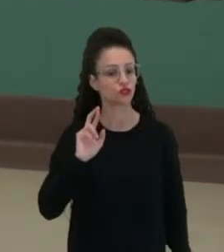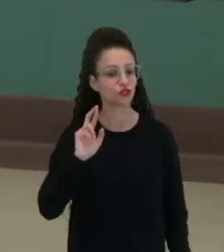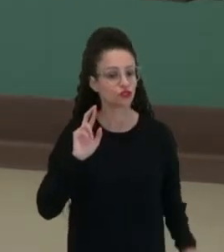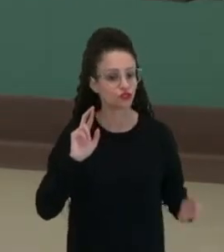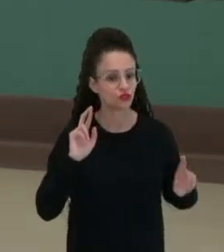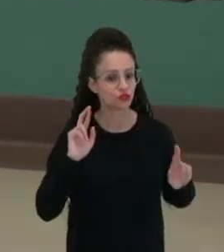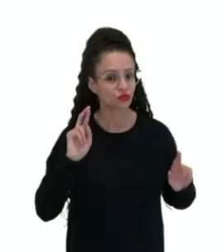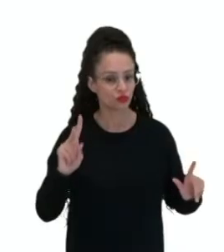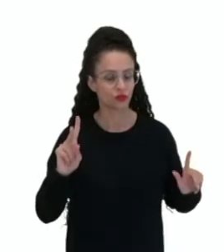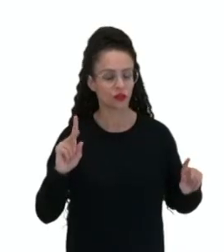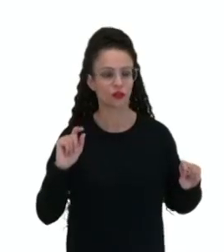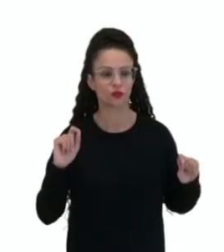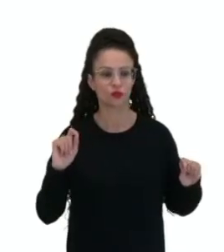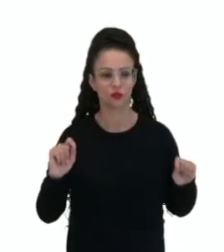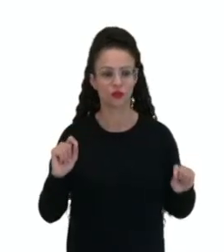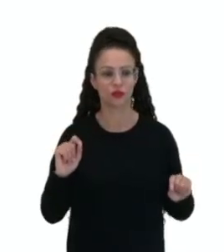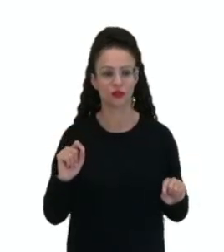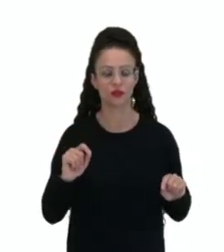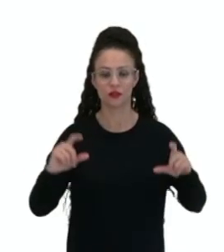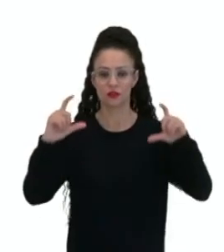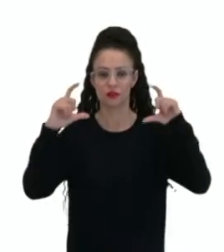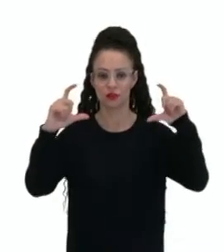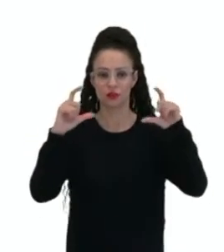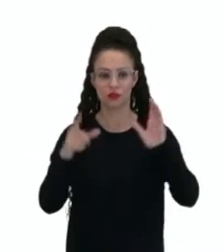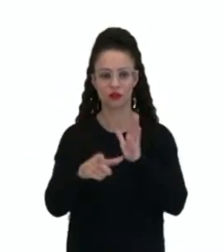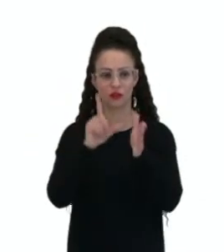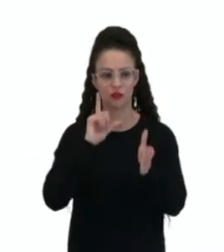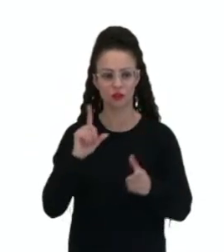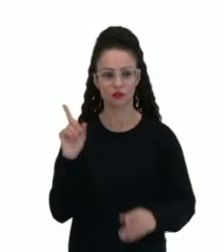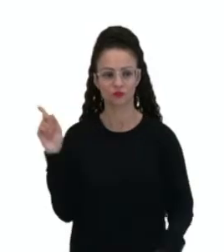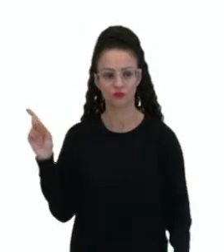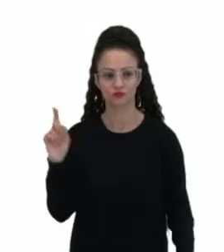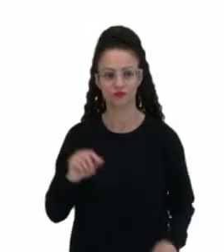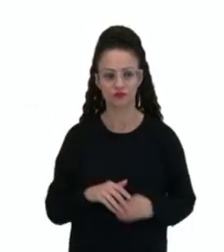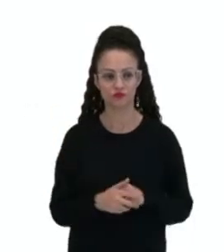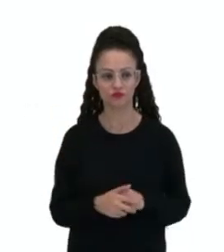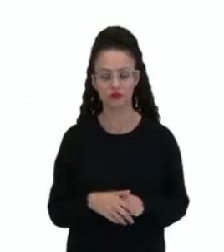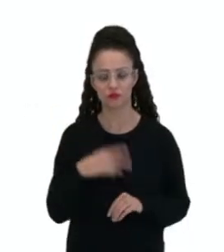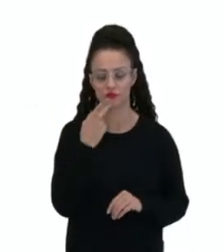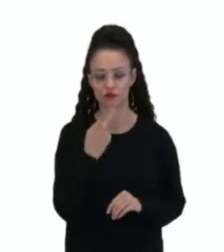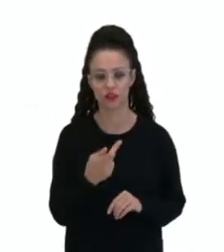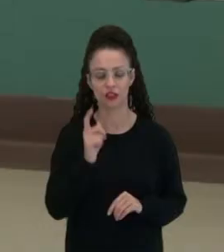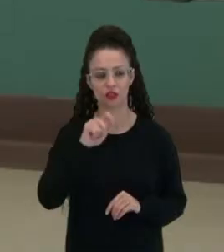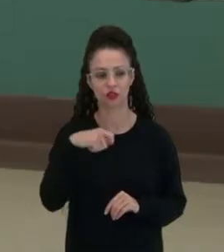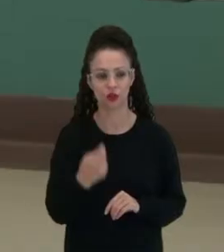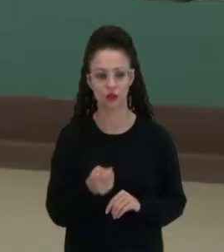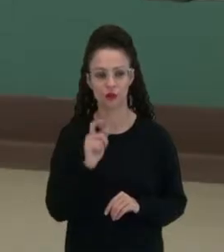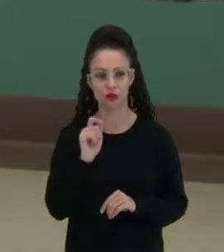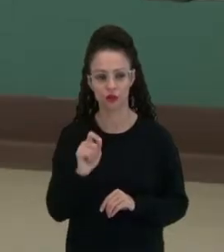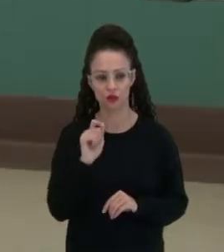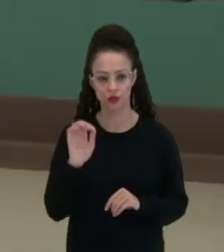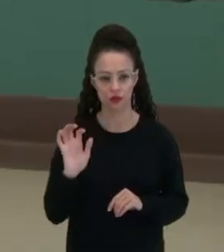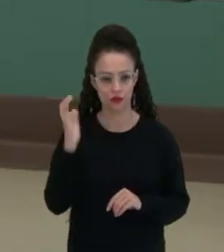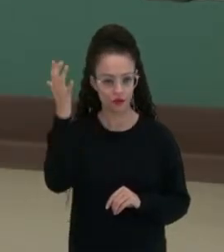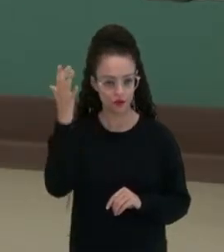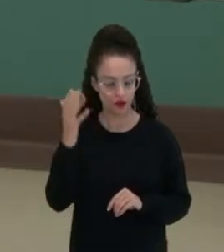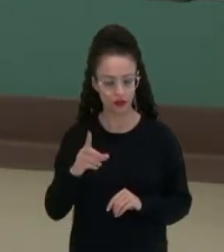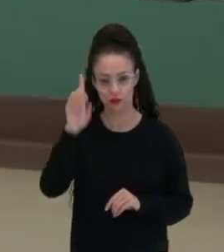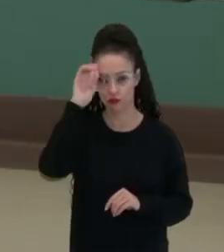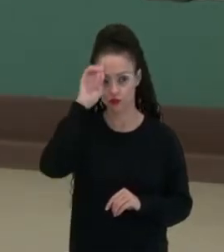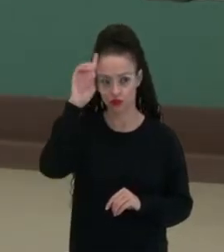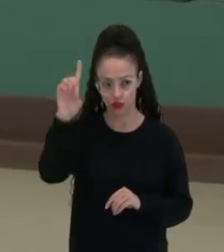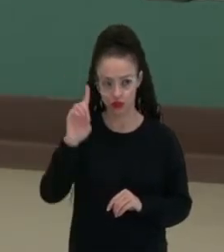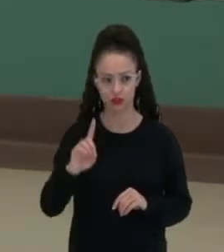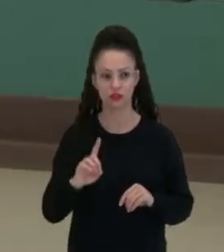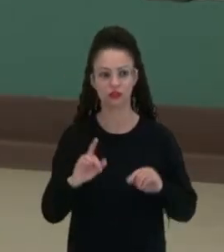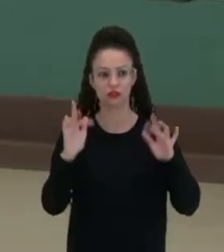Diferentemente do fragmento anterior aqui no texto, quando ele dizia só o fato, ó, o dia